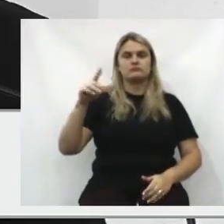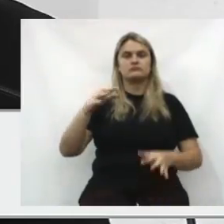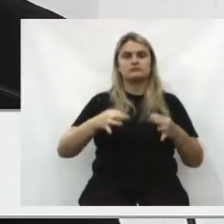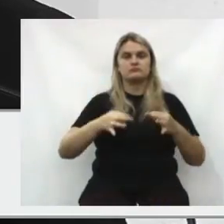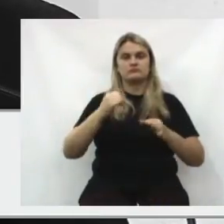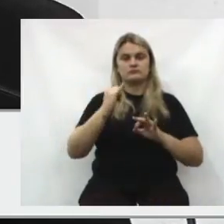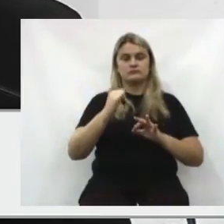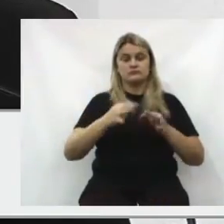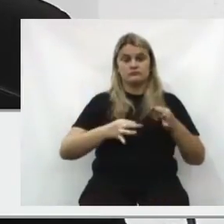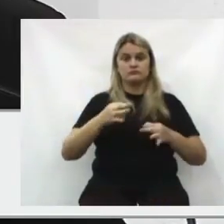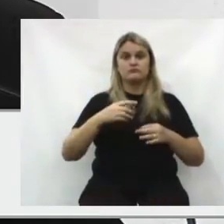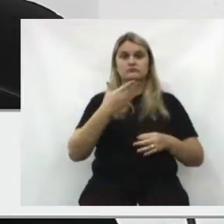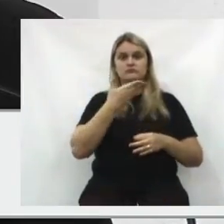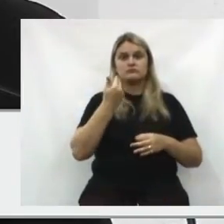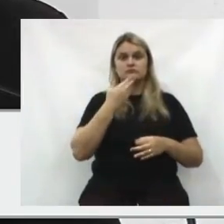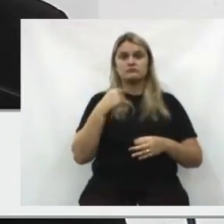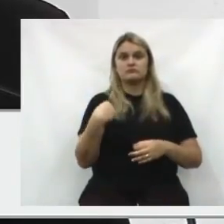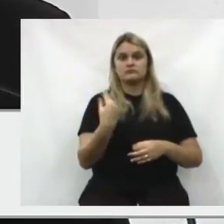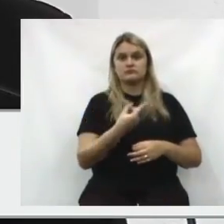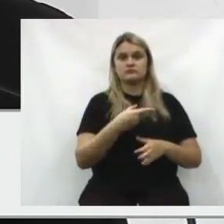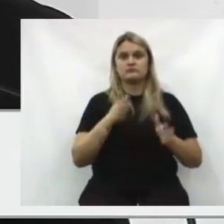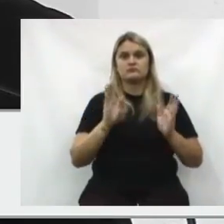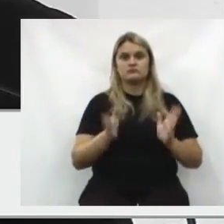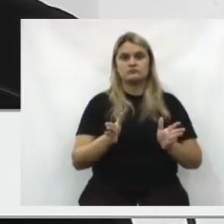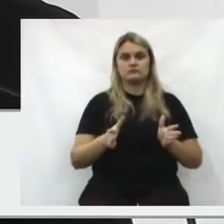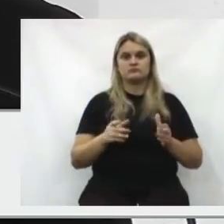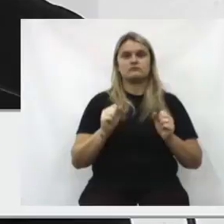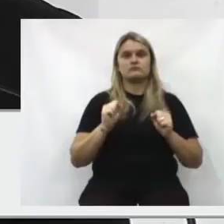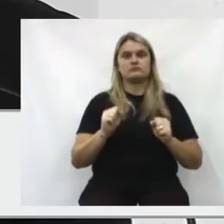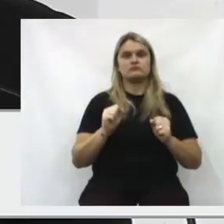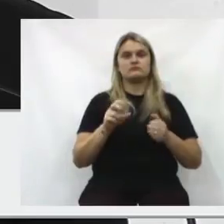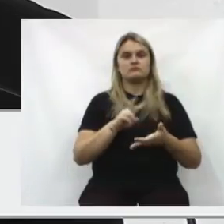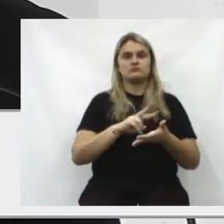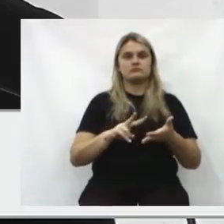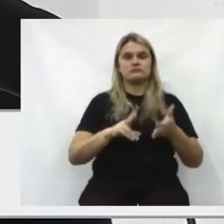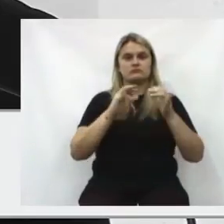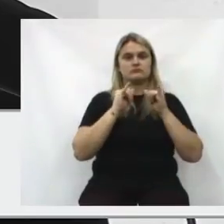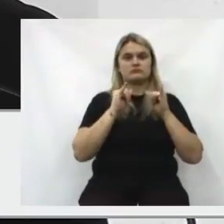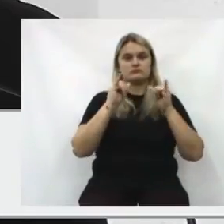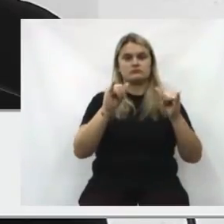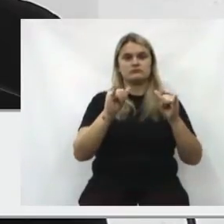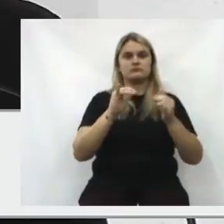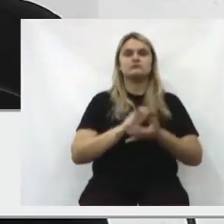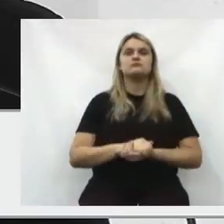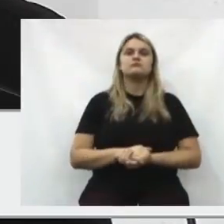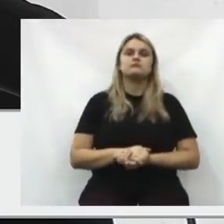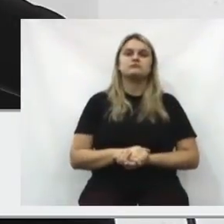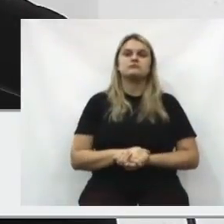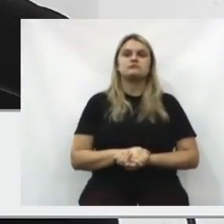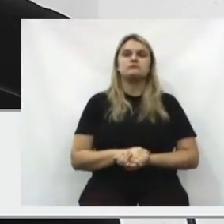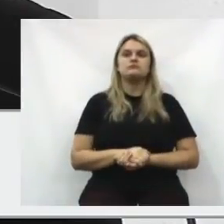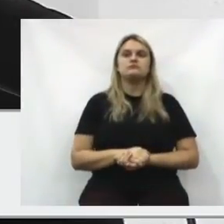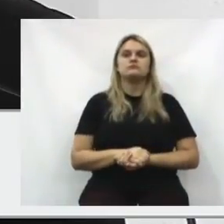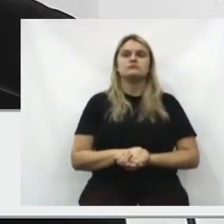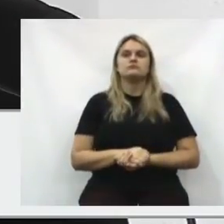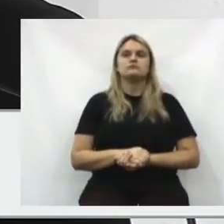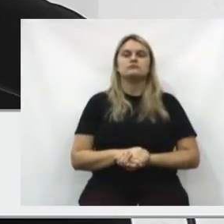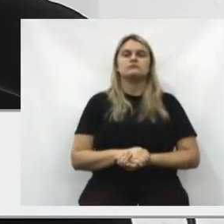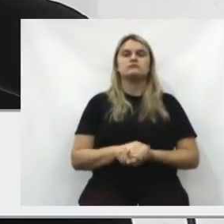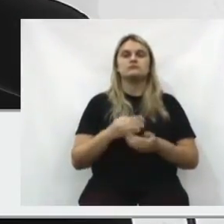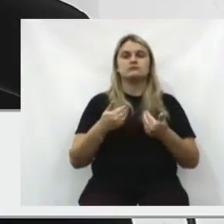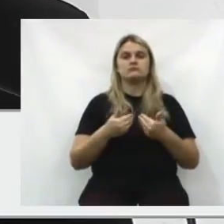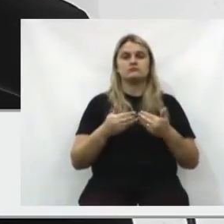Justiça. Então, é melhor que nós mesmos já possamos estar dando a notícia aqui para os munícipes.